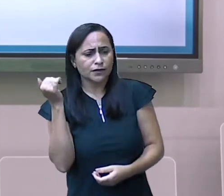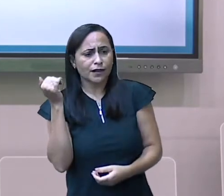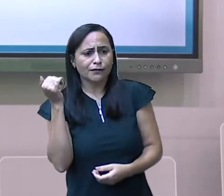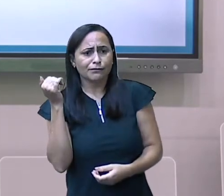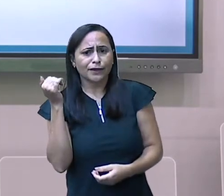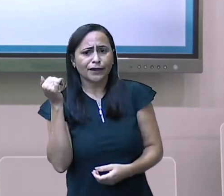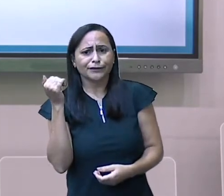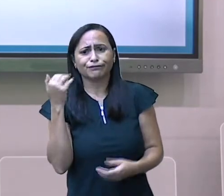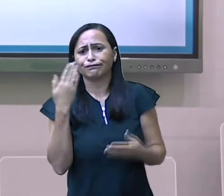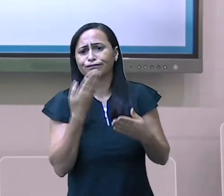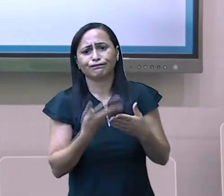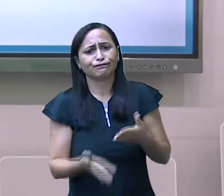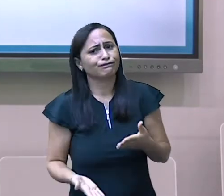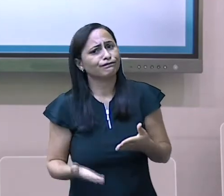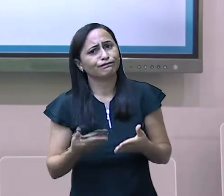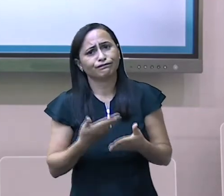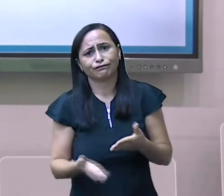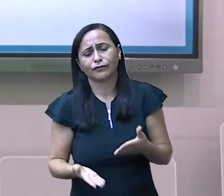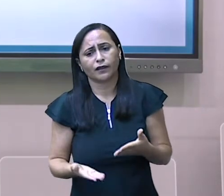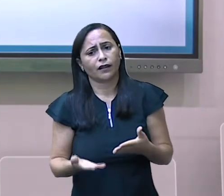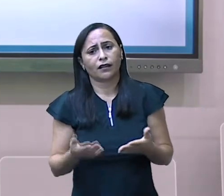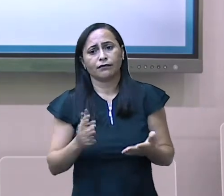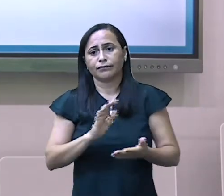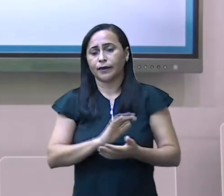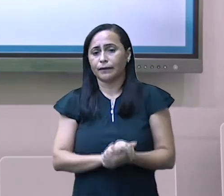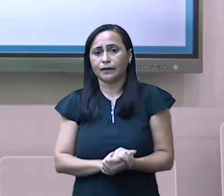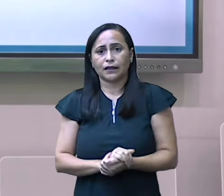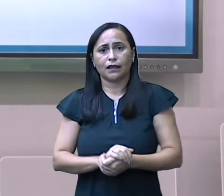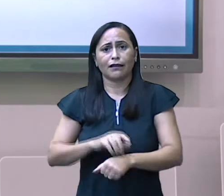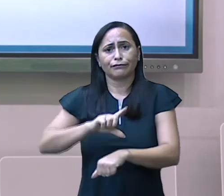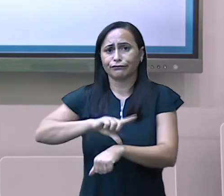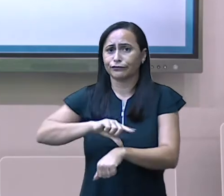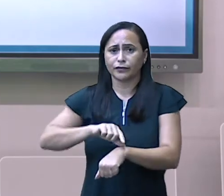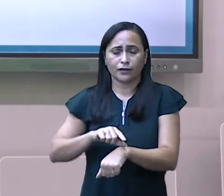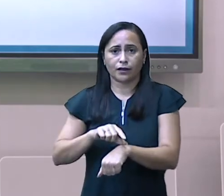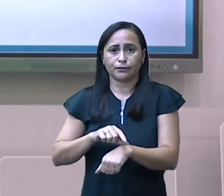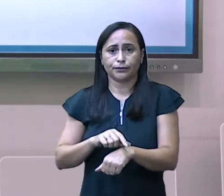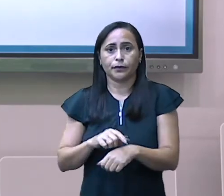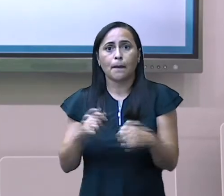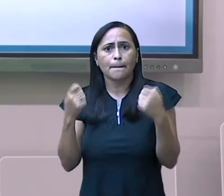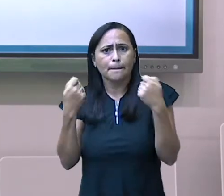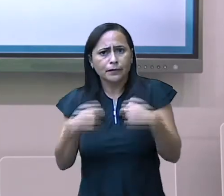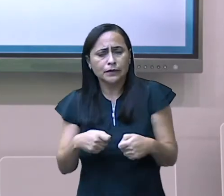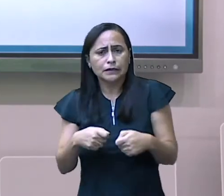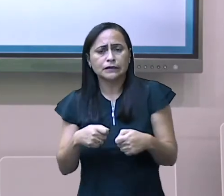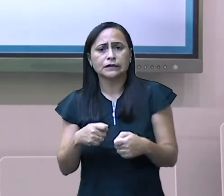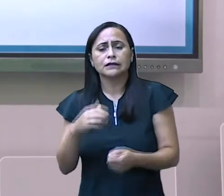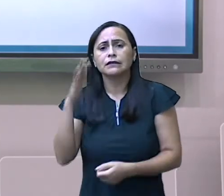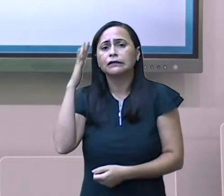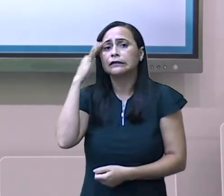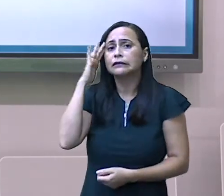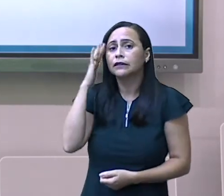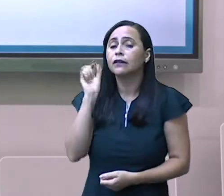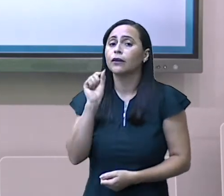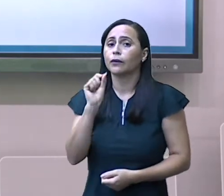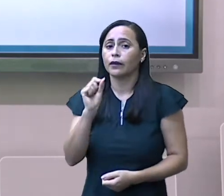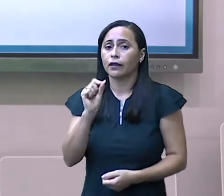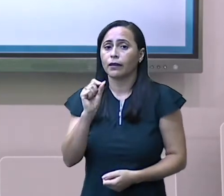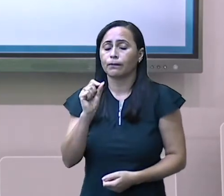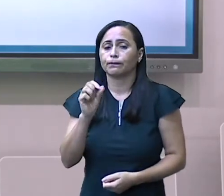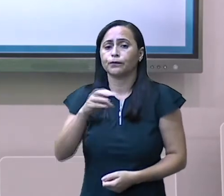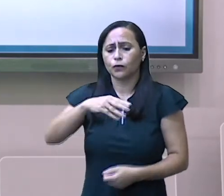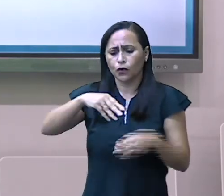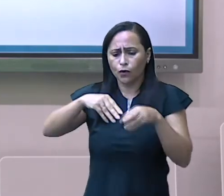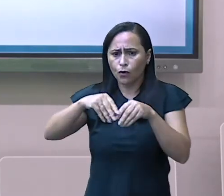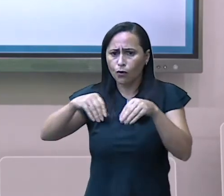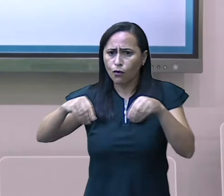perder tempo ali, tá bom? Então, o que o solo precisa ter para eu classificá-lo?